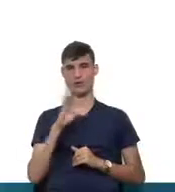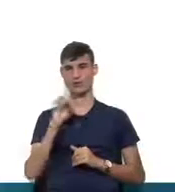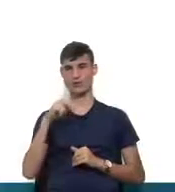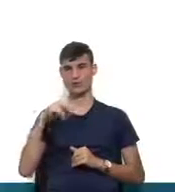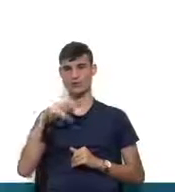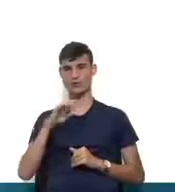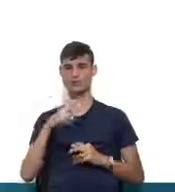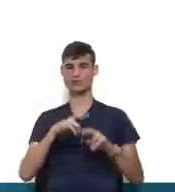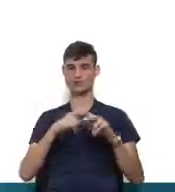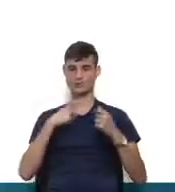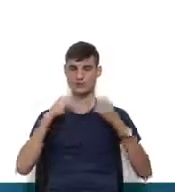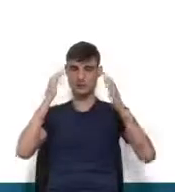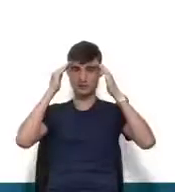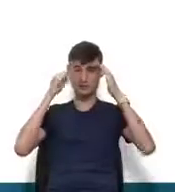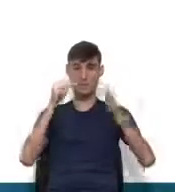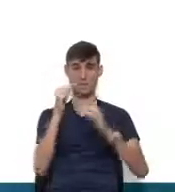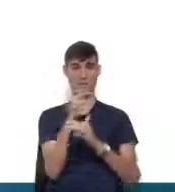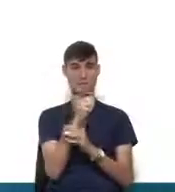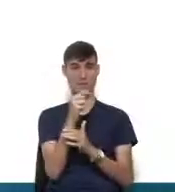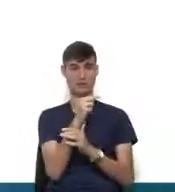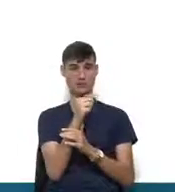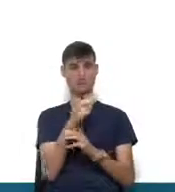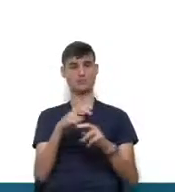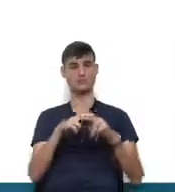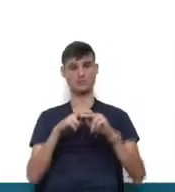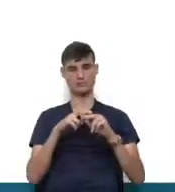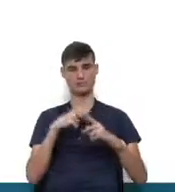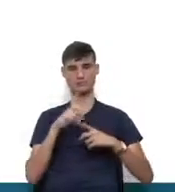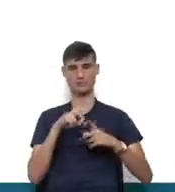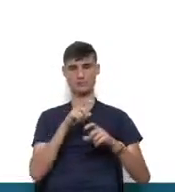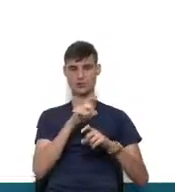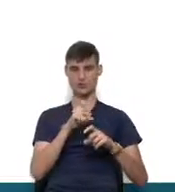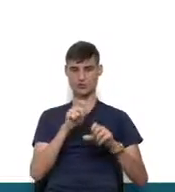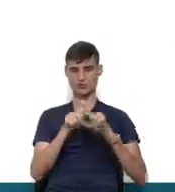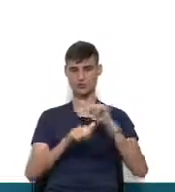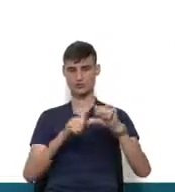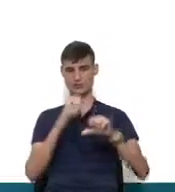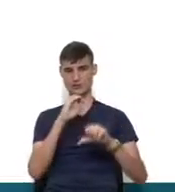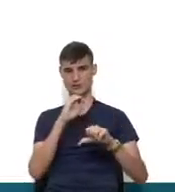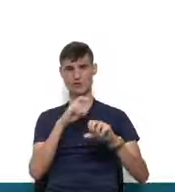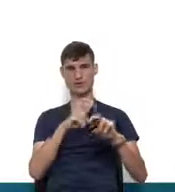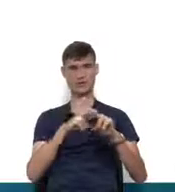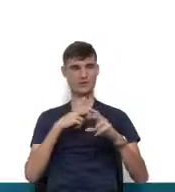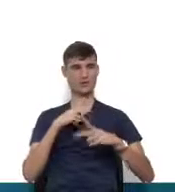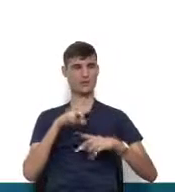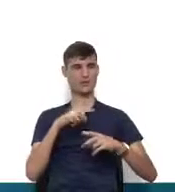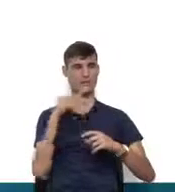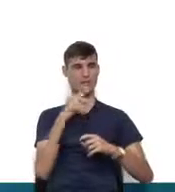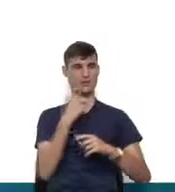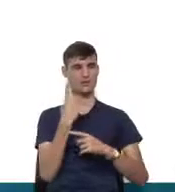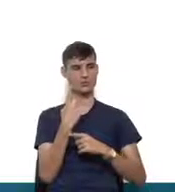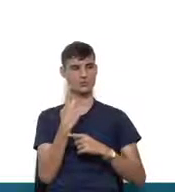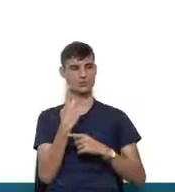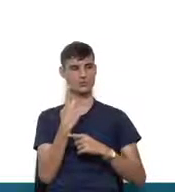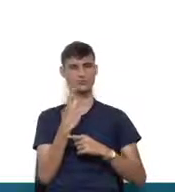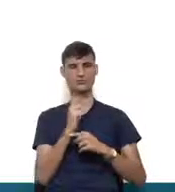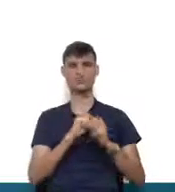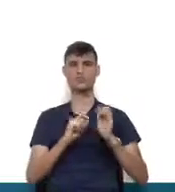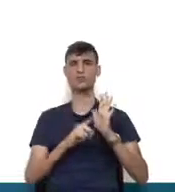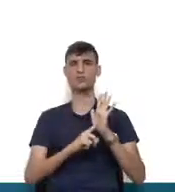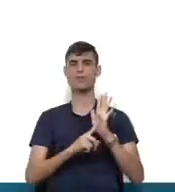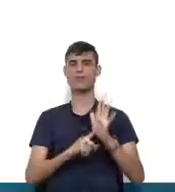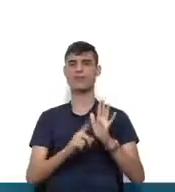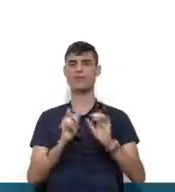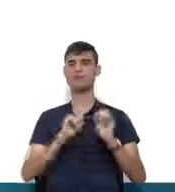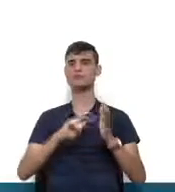então a gente tem que respeitar esse menos. Substituindo no lugar do x o zero, então a gente tem que é menos 1. O que mostra